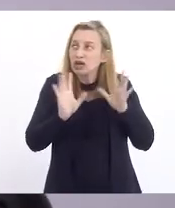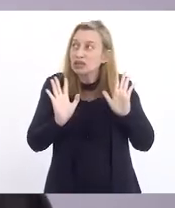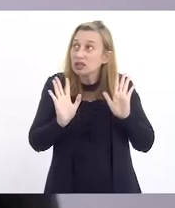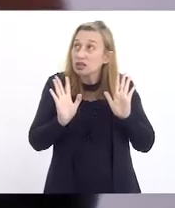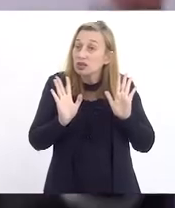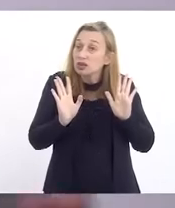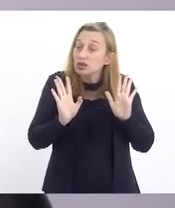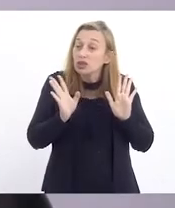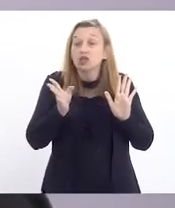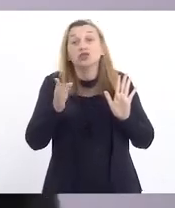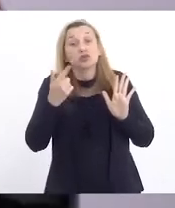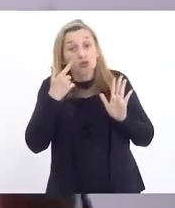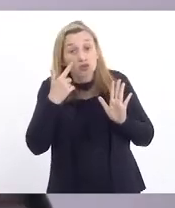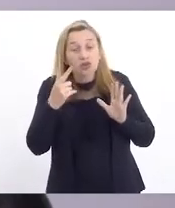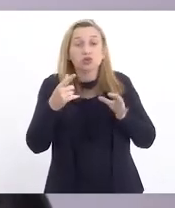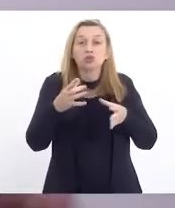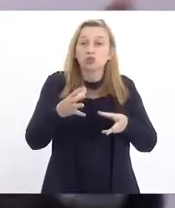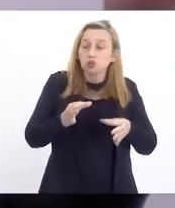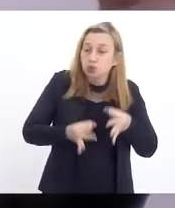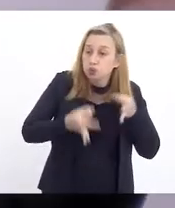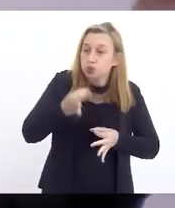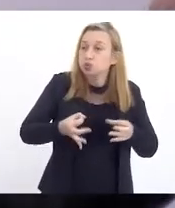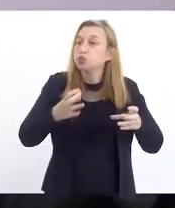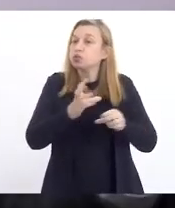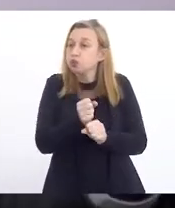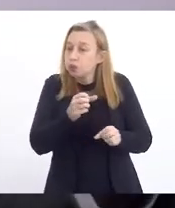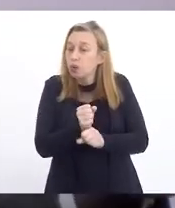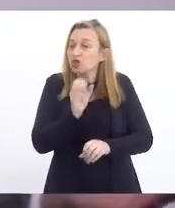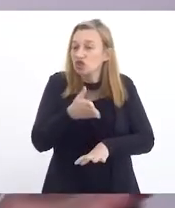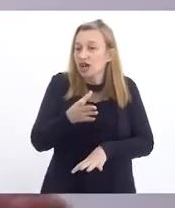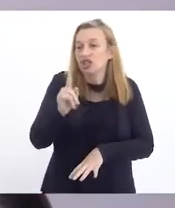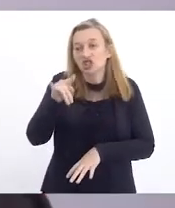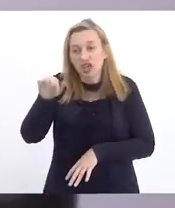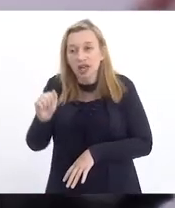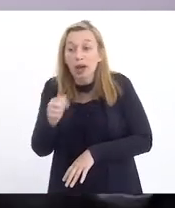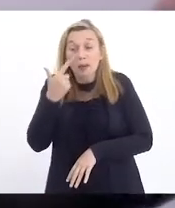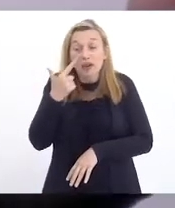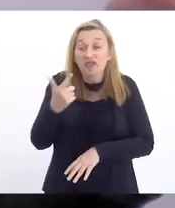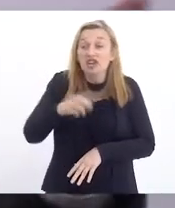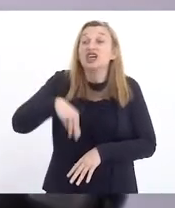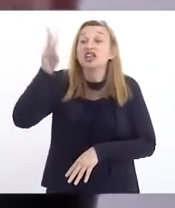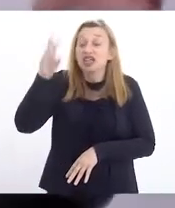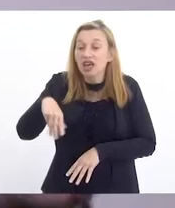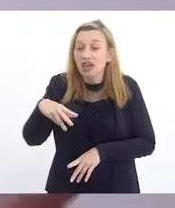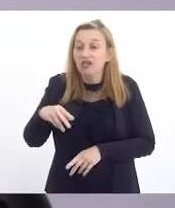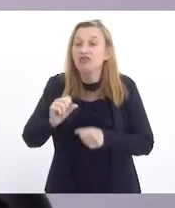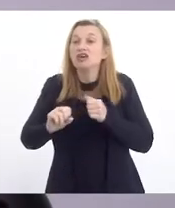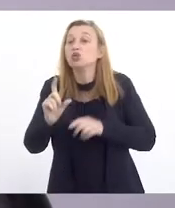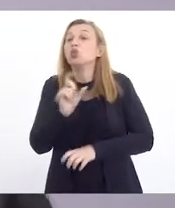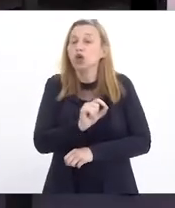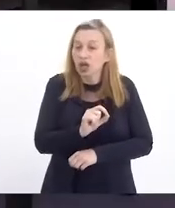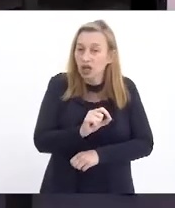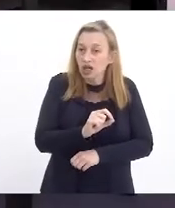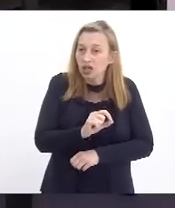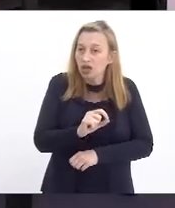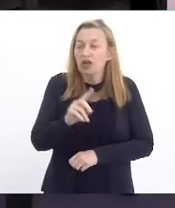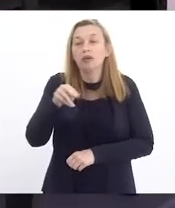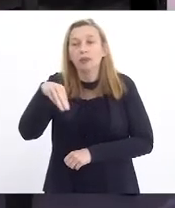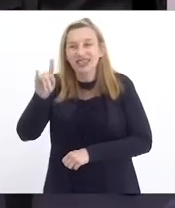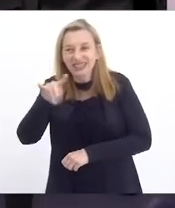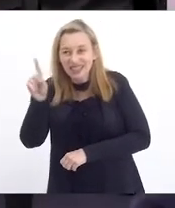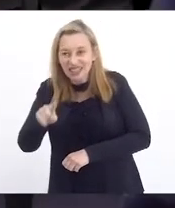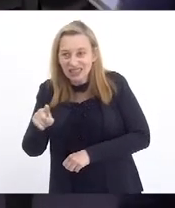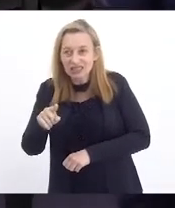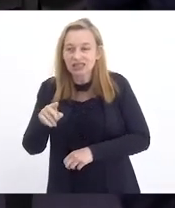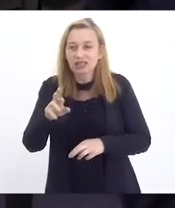está envolvendo o Tribunal de Contas, envolvendo já a EGEA, para ver quem assume o quê, como a senhora falou, uma matriz de